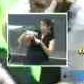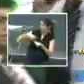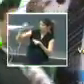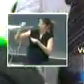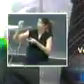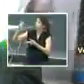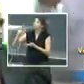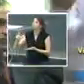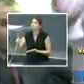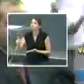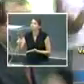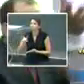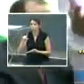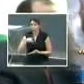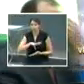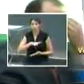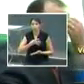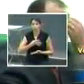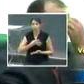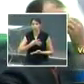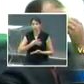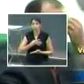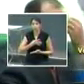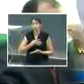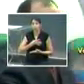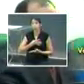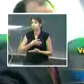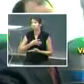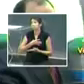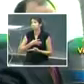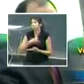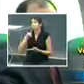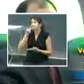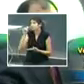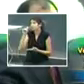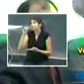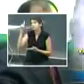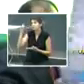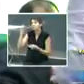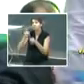Será que você vai ter coragem de entregar na mão de Deus e dizer: Senhor, faz conforme tu queres?